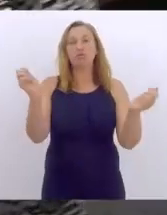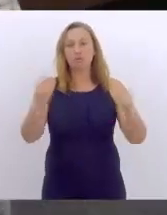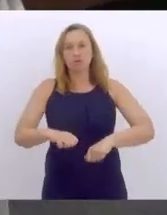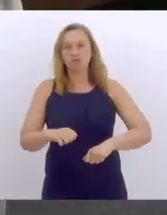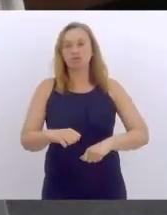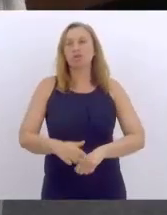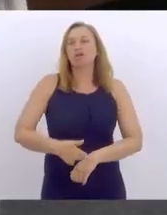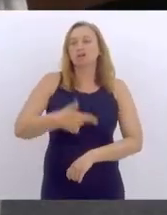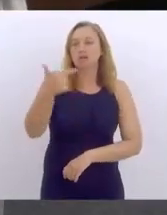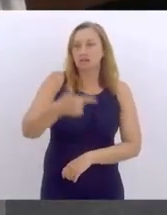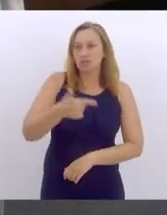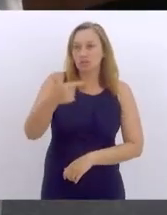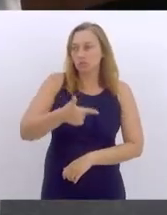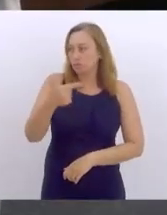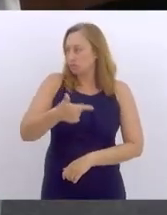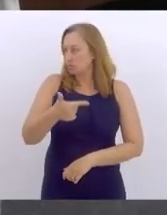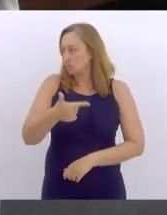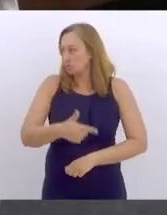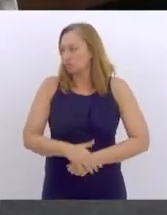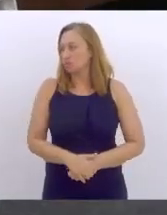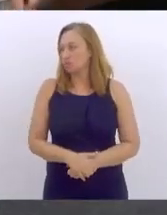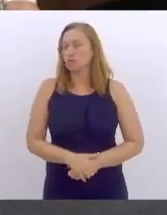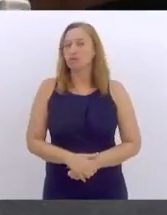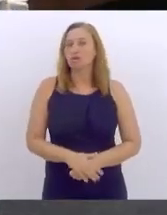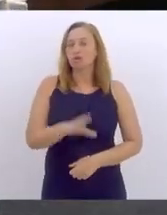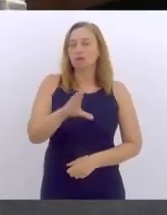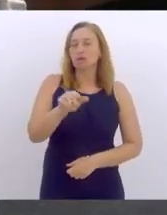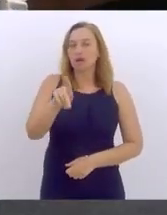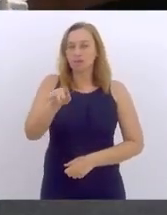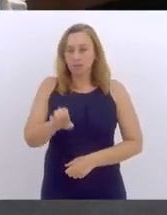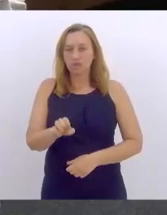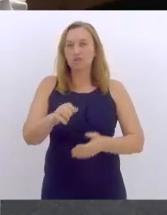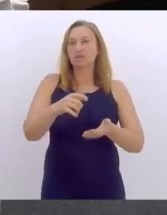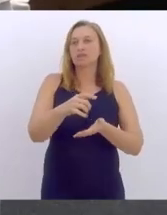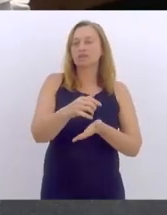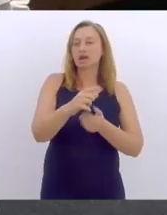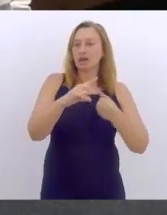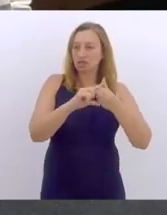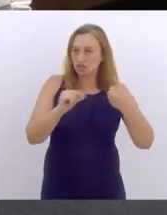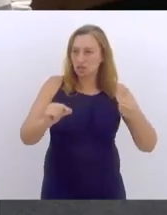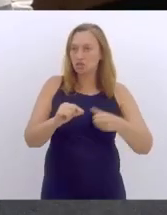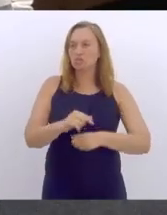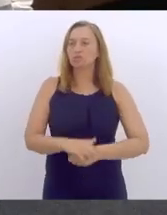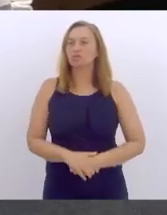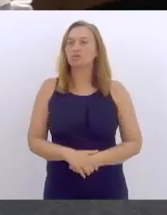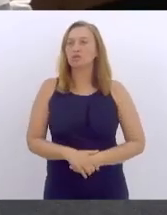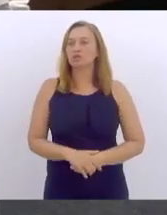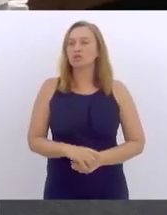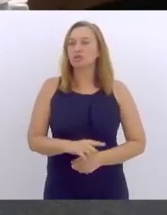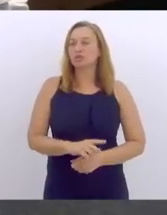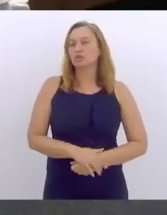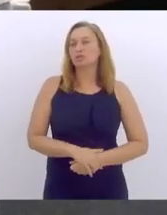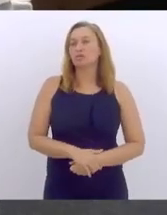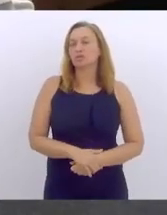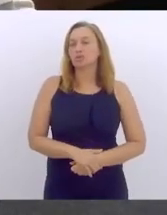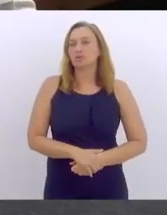Parágrafo 2º. O disposto no caput deste artigo não se aplica às pessoas